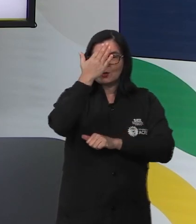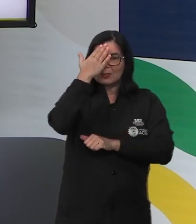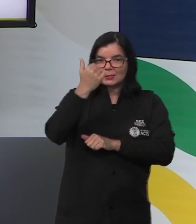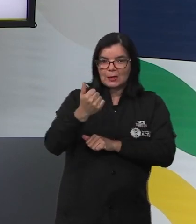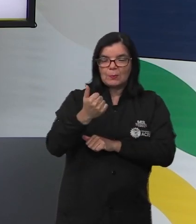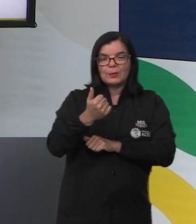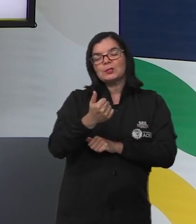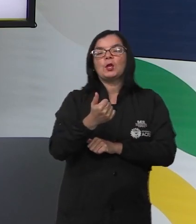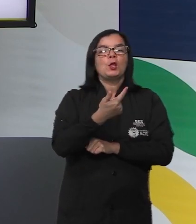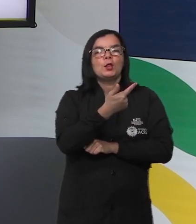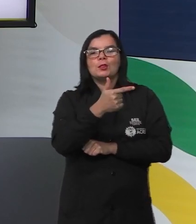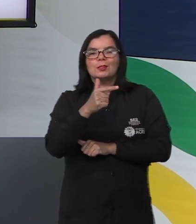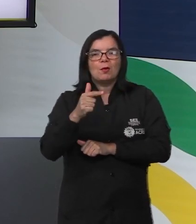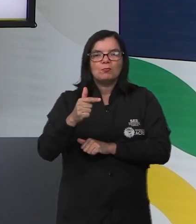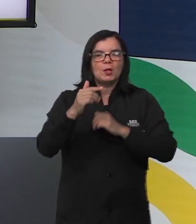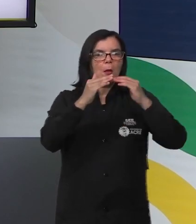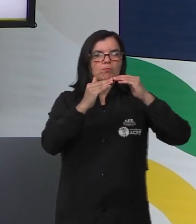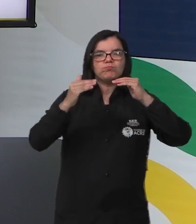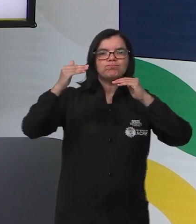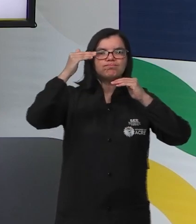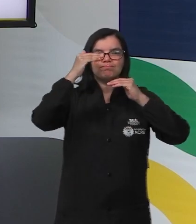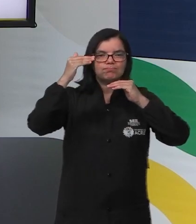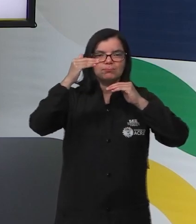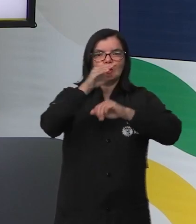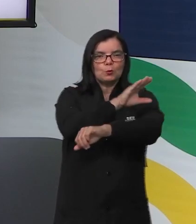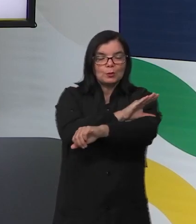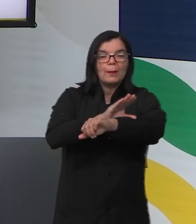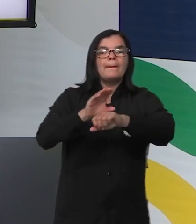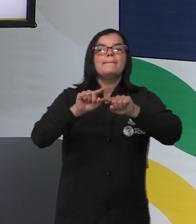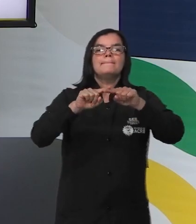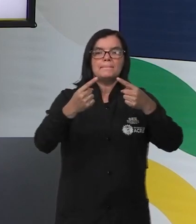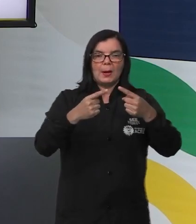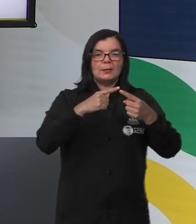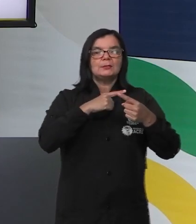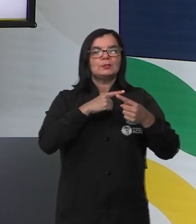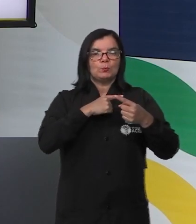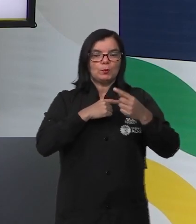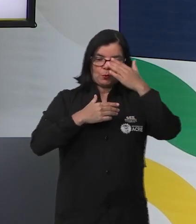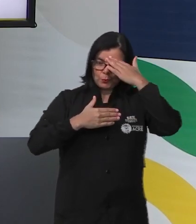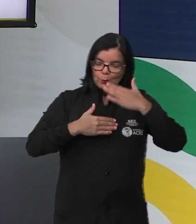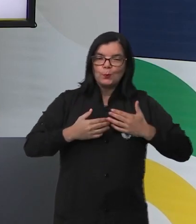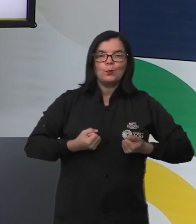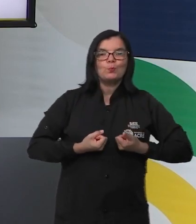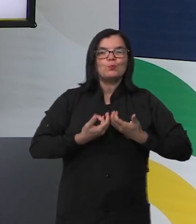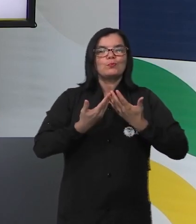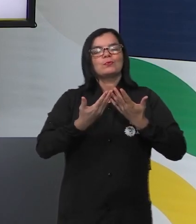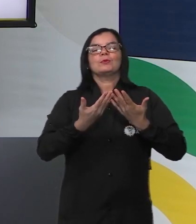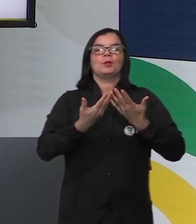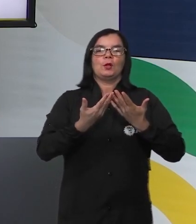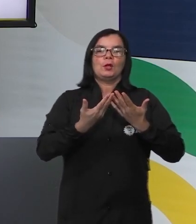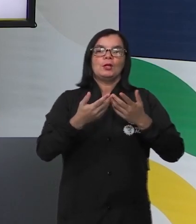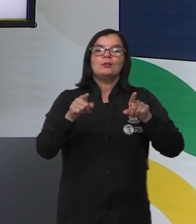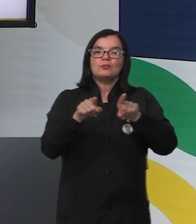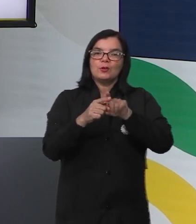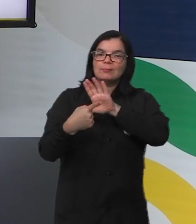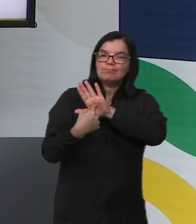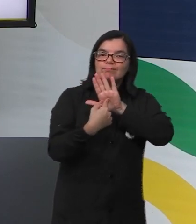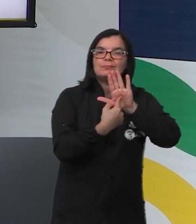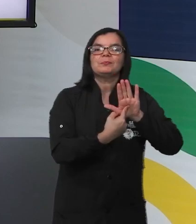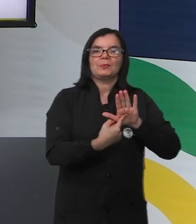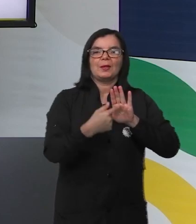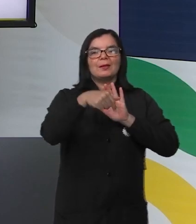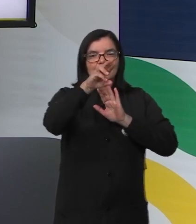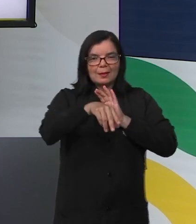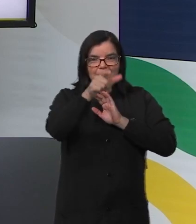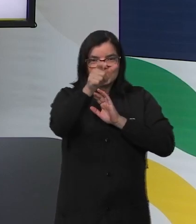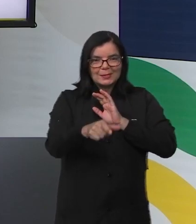elas não existe hierarquia cultural, mas existe a expressão, no caso do corpo, como um mecanismo de evidenciar quem